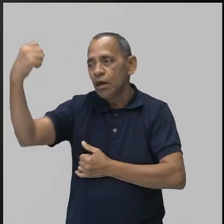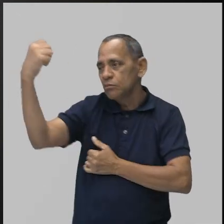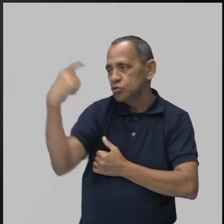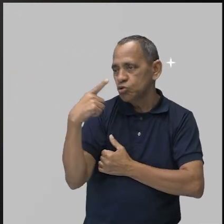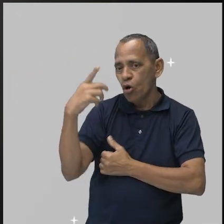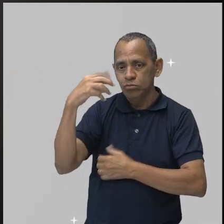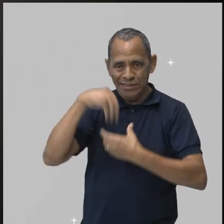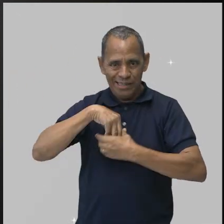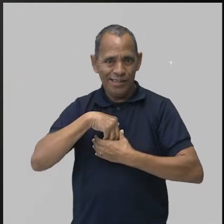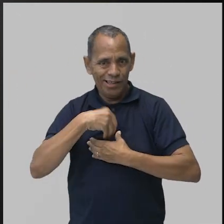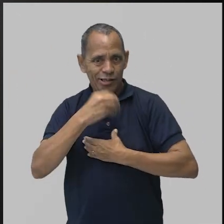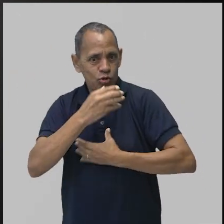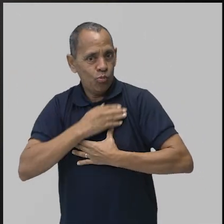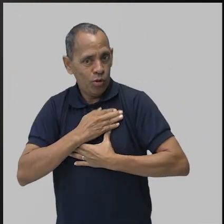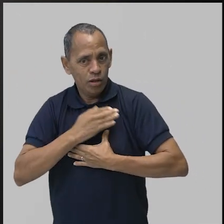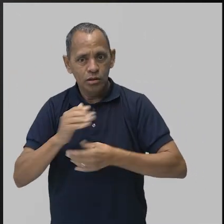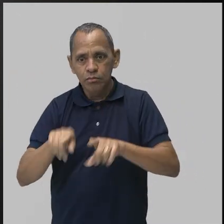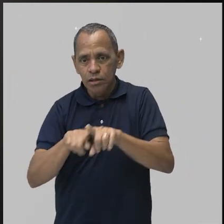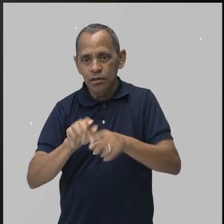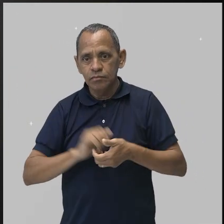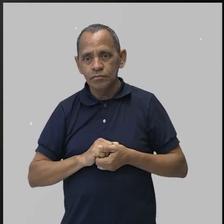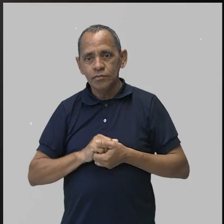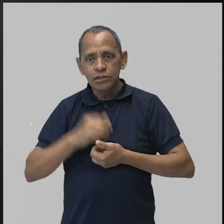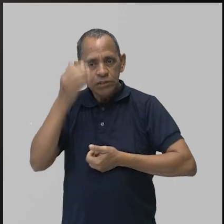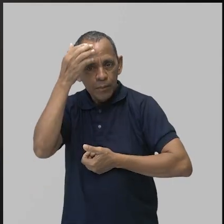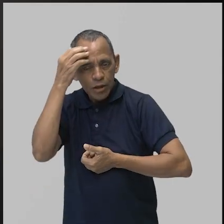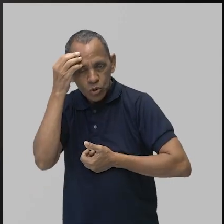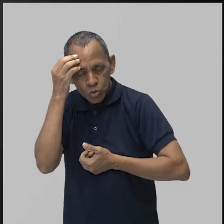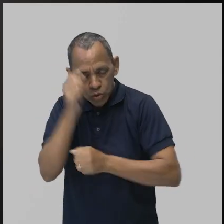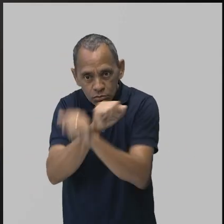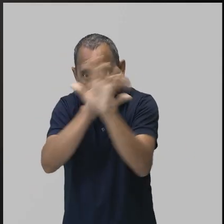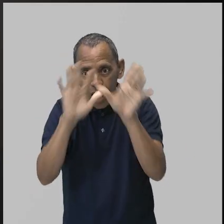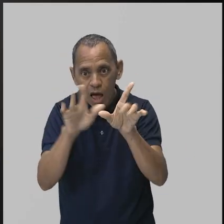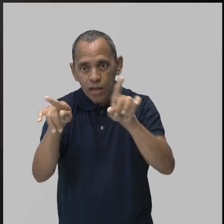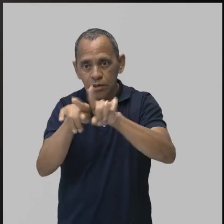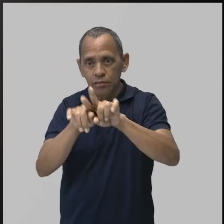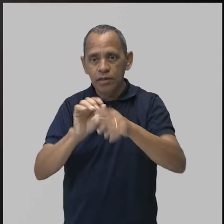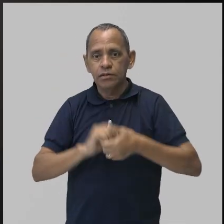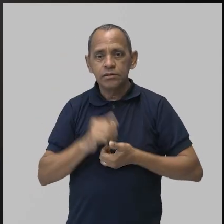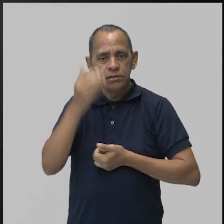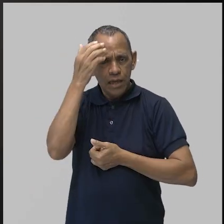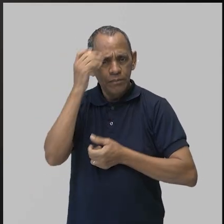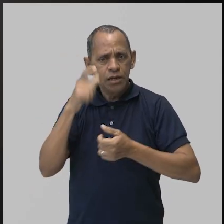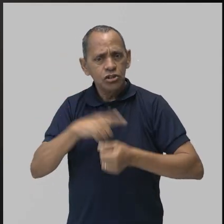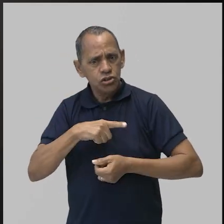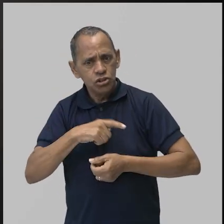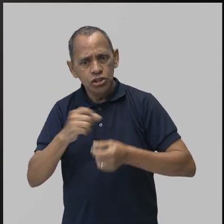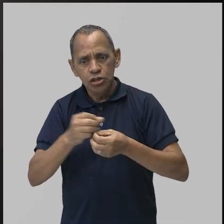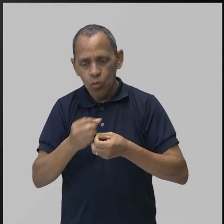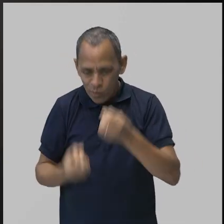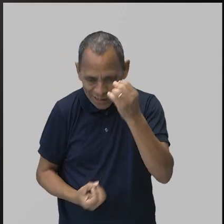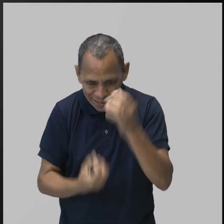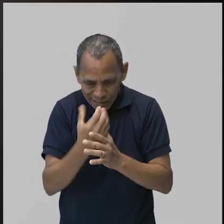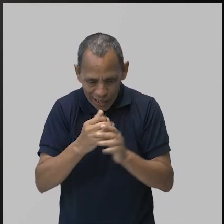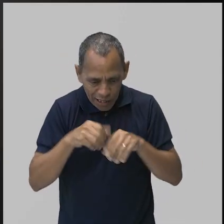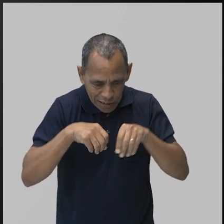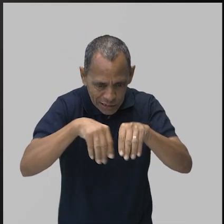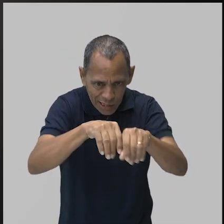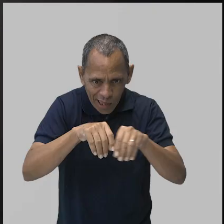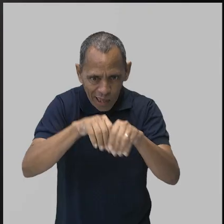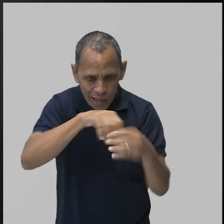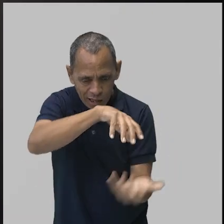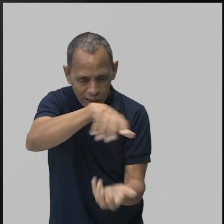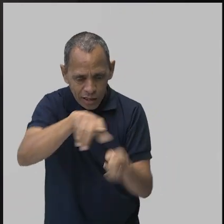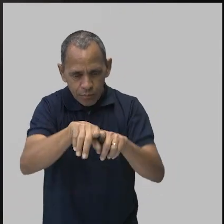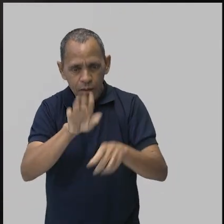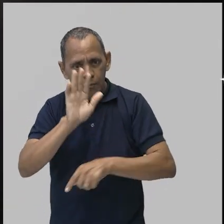peito. Era sua sabedoria que brilhava, e ele sabia que devia criar a terra, mas pensou muito antes